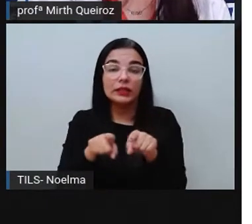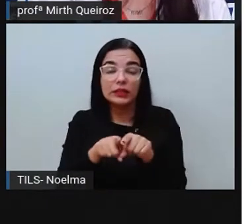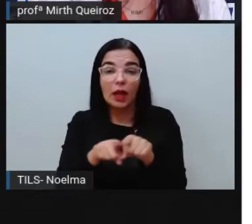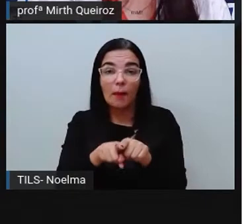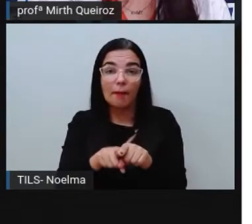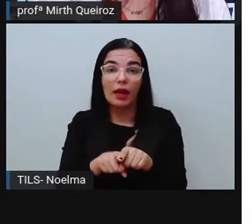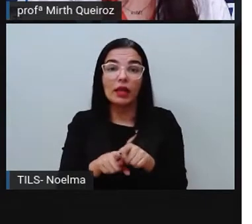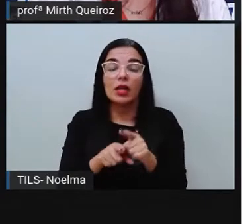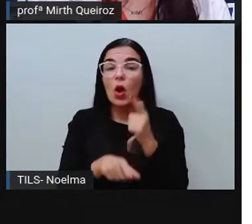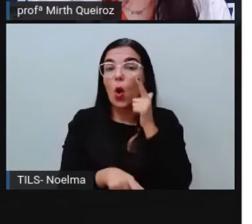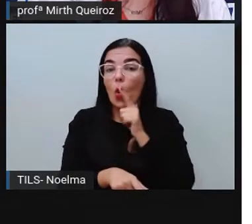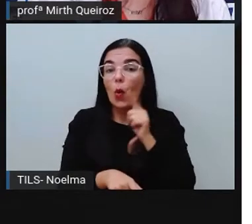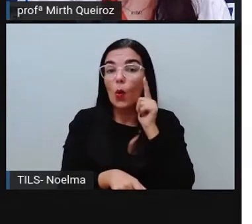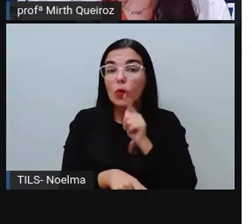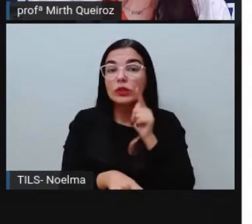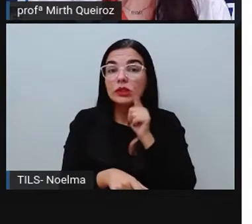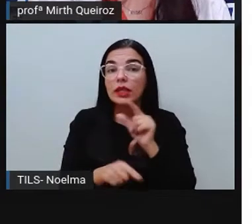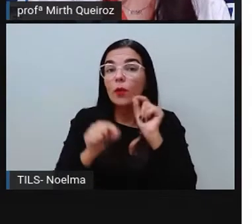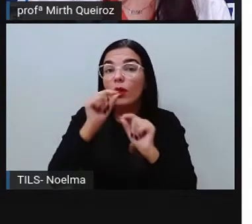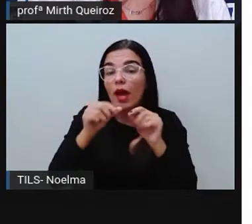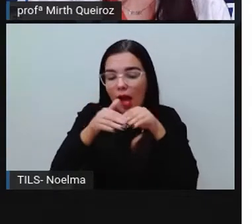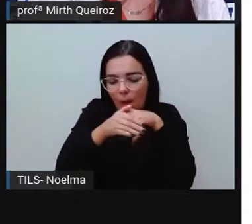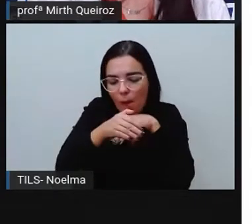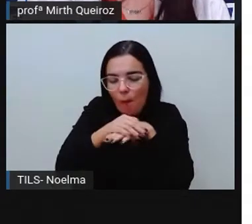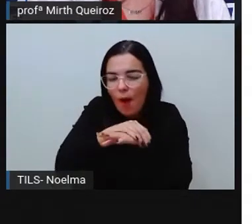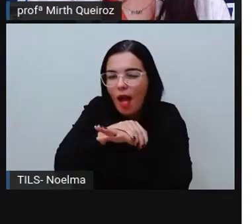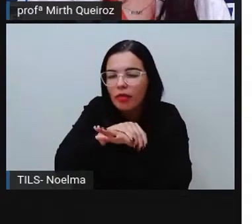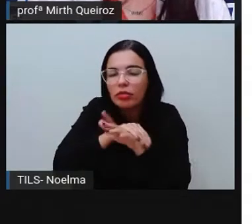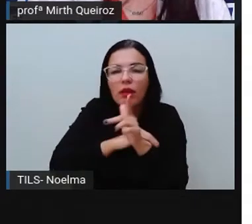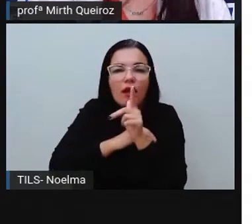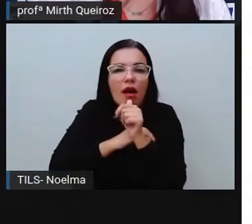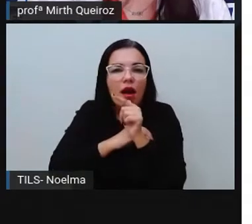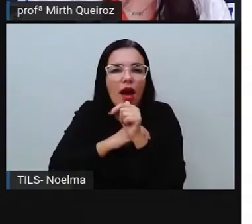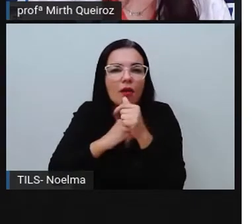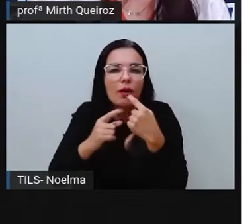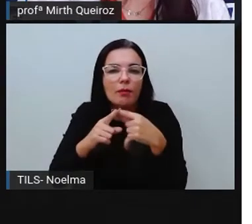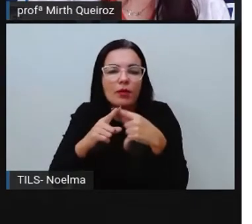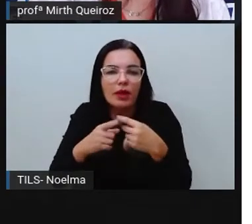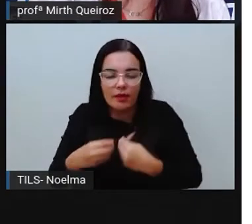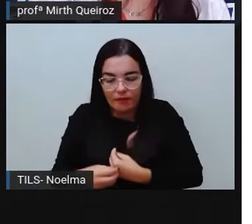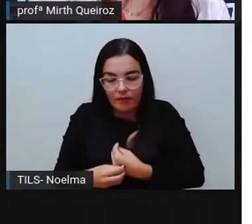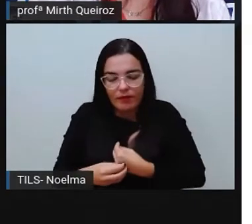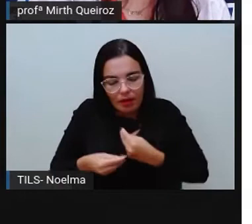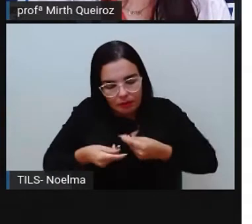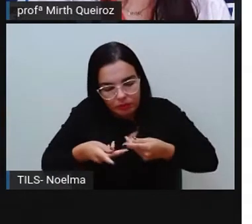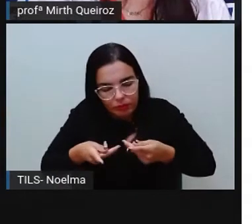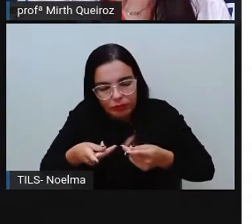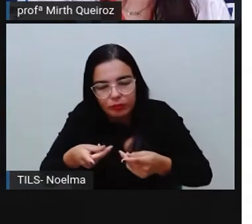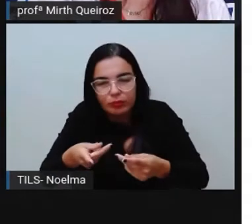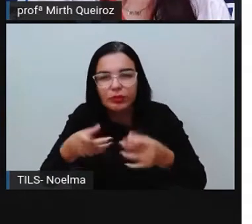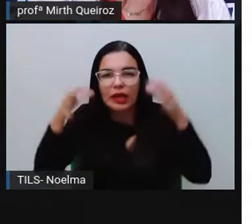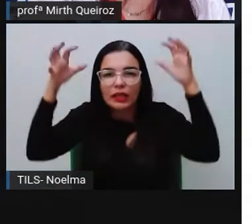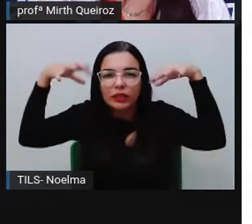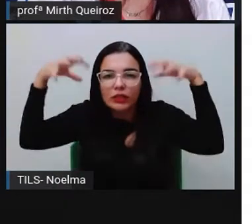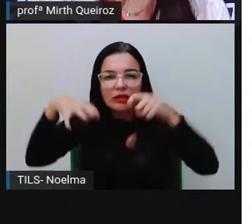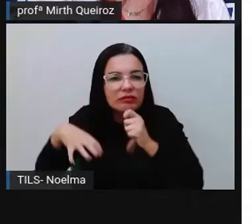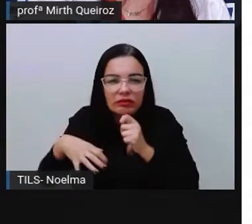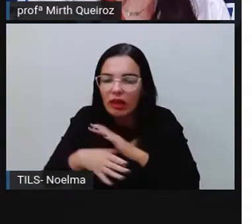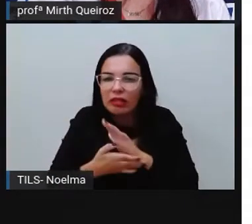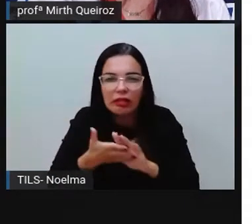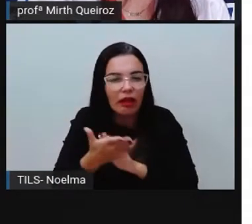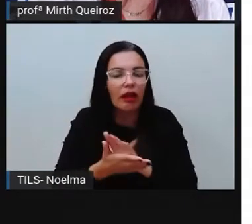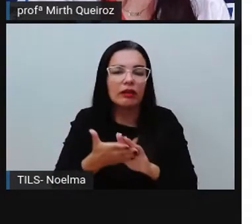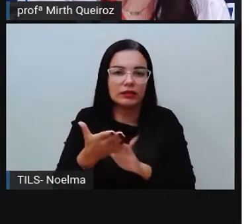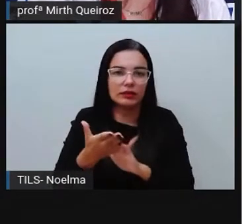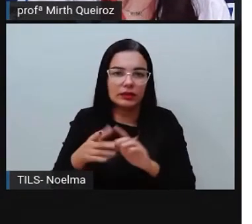conseguirem reservar, absorver ali água para que eles consigam sobreviver aí durante as secas. Então,